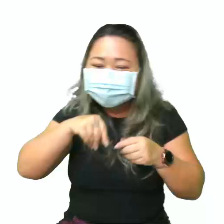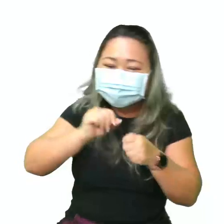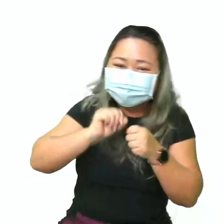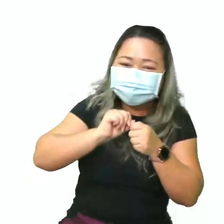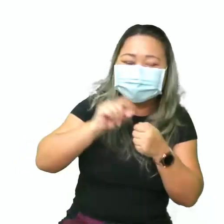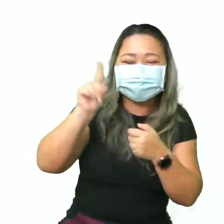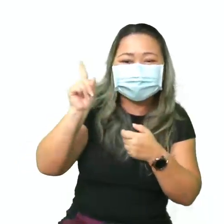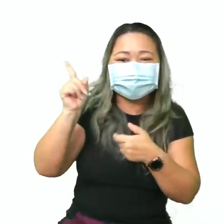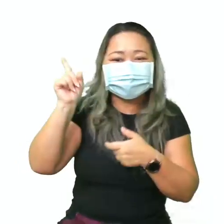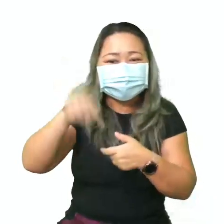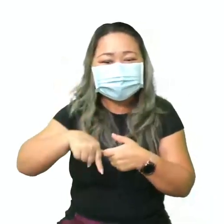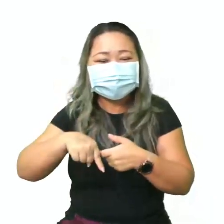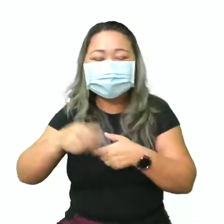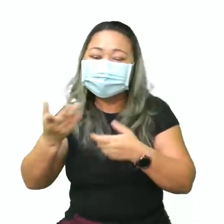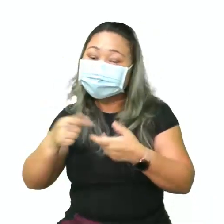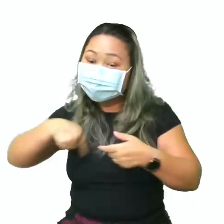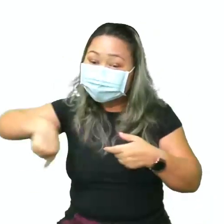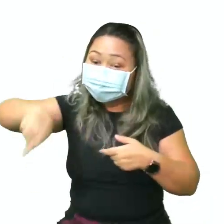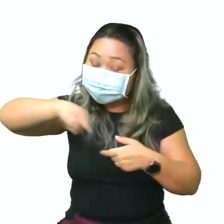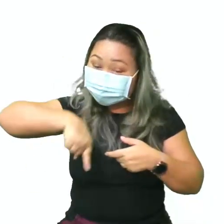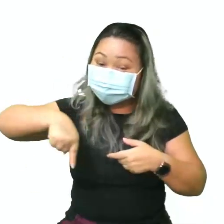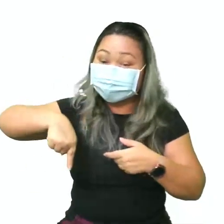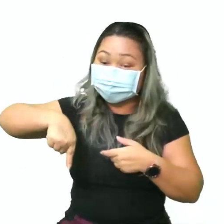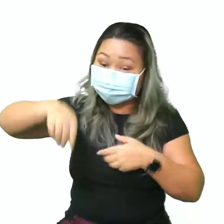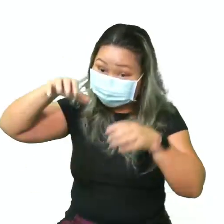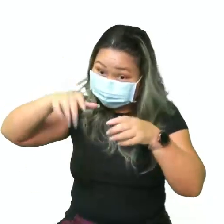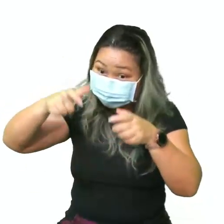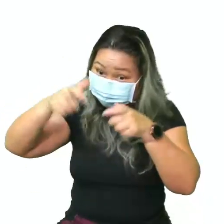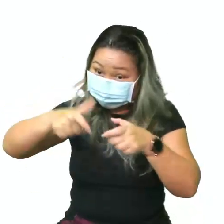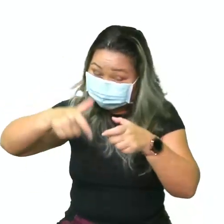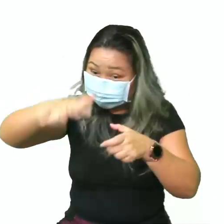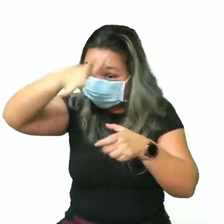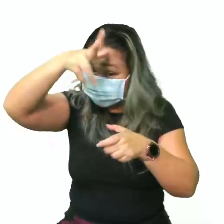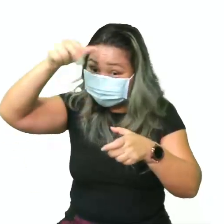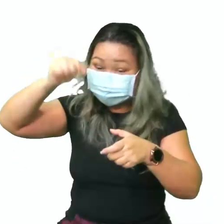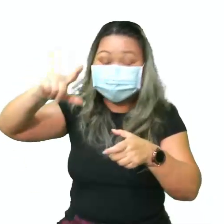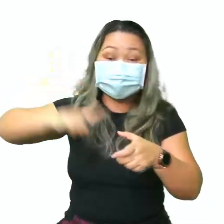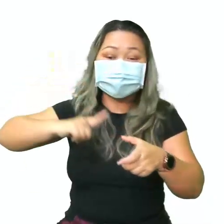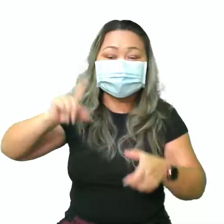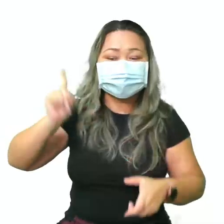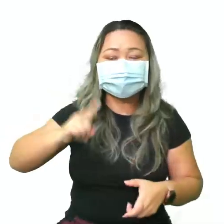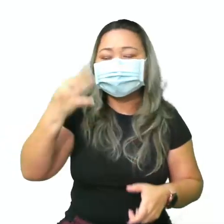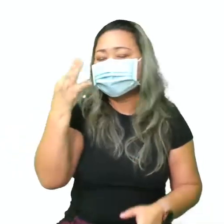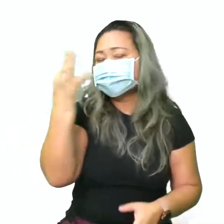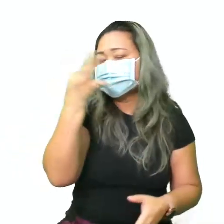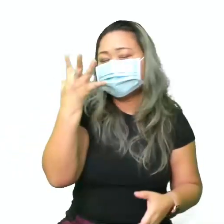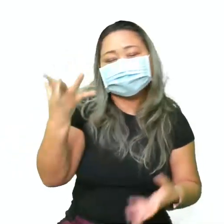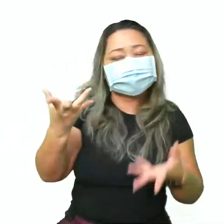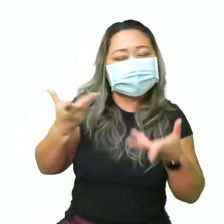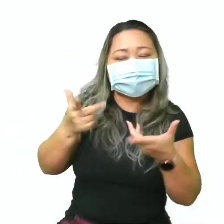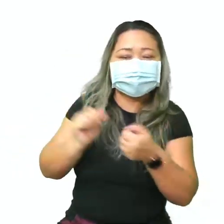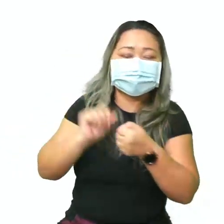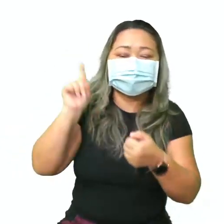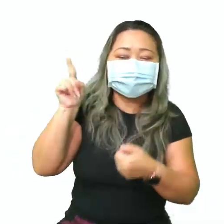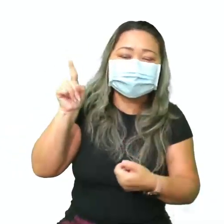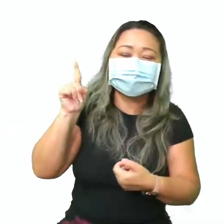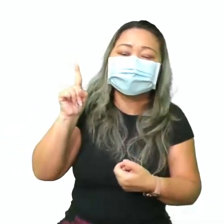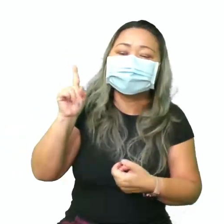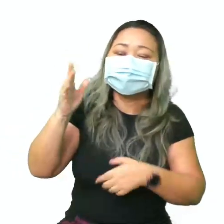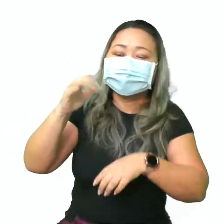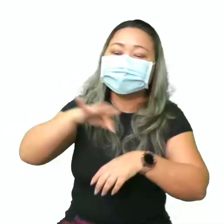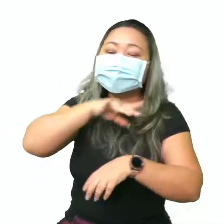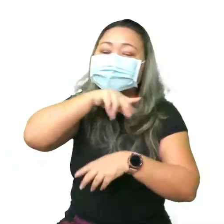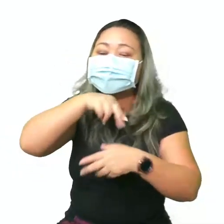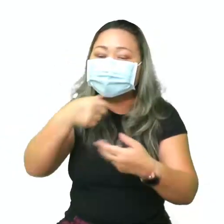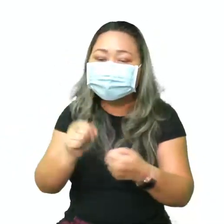novos indivíduos férteis, ou seja, capazes de se reproduzirem também, tá? Ali na imagem, bota lá